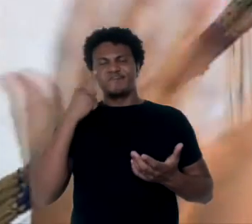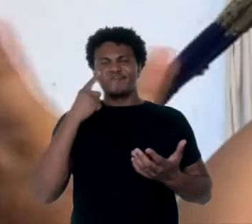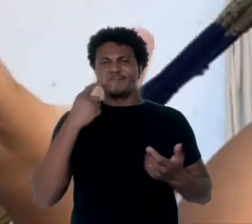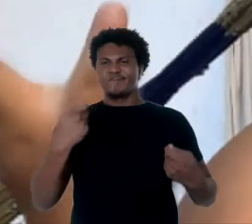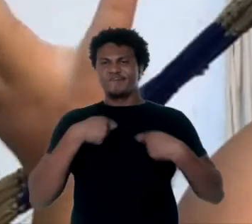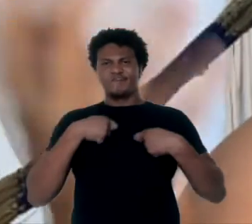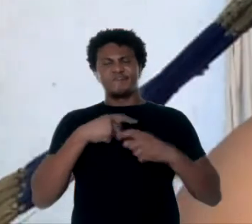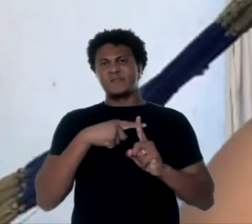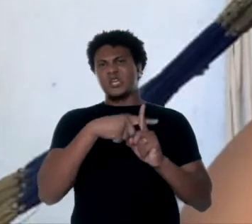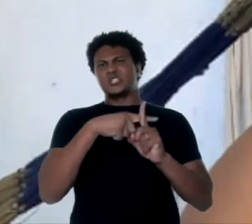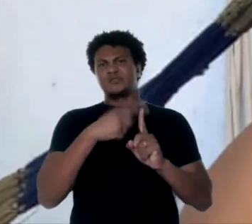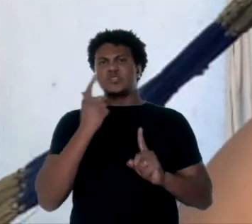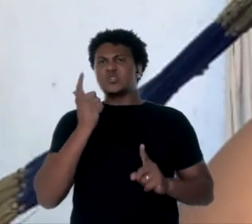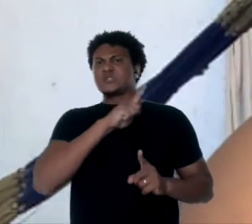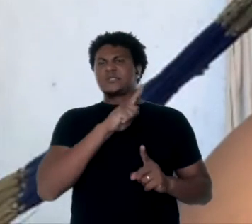enriquecedor